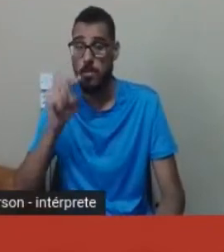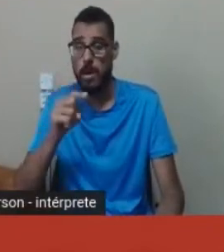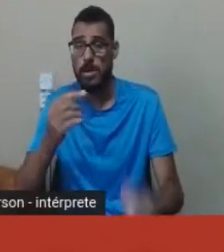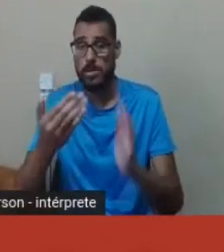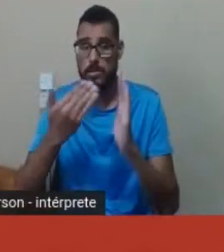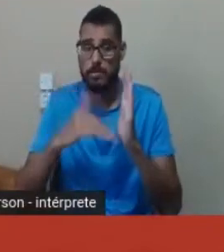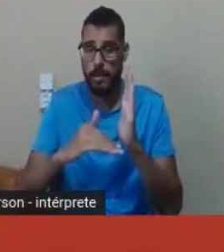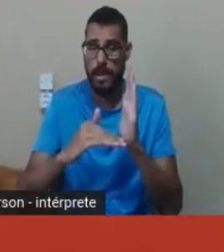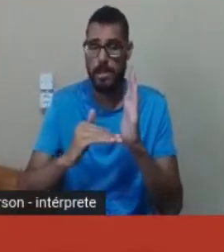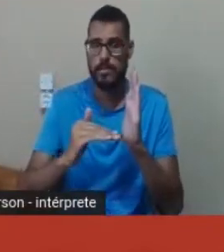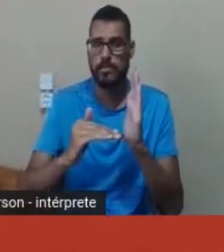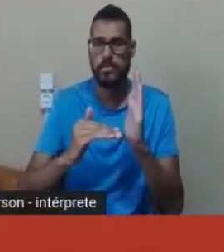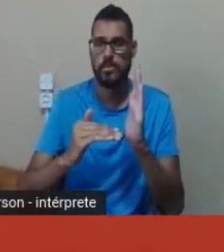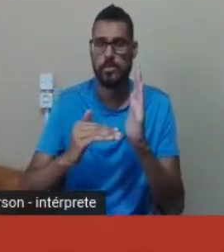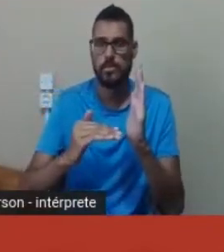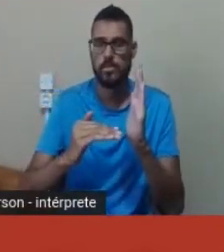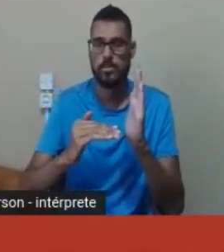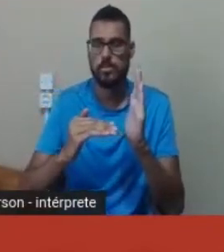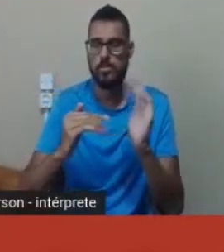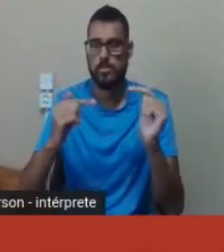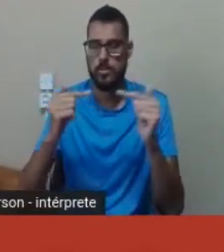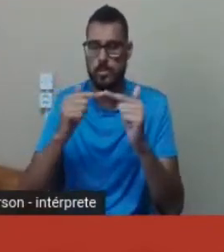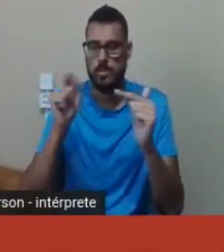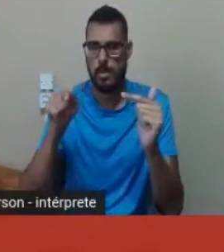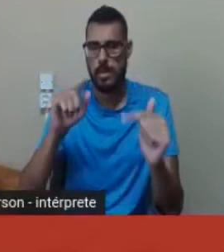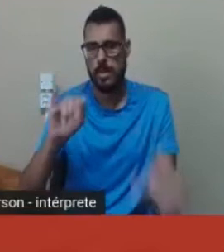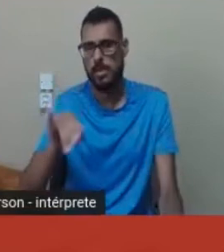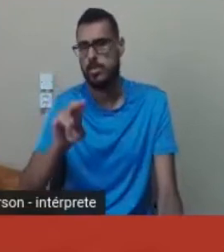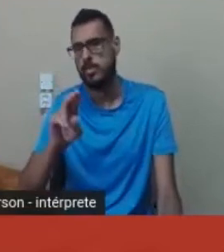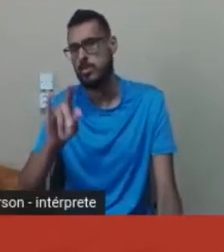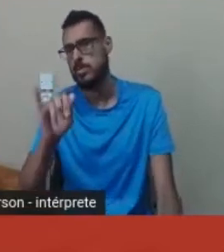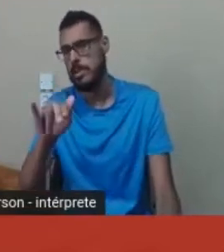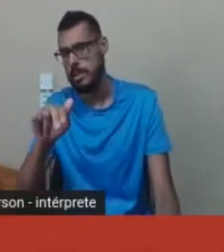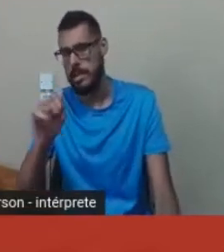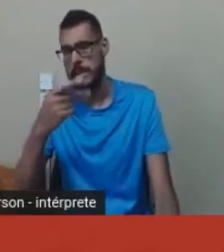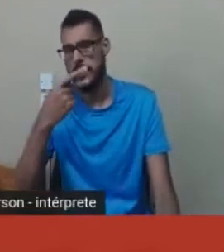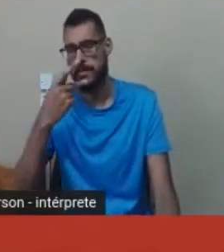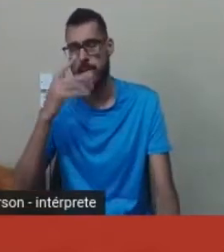que a Juliana tinha falado, talvez deixar duas coisas, né?